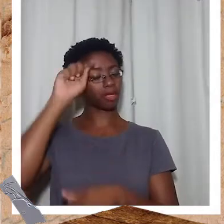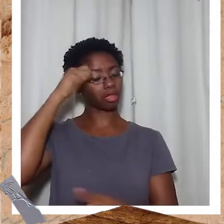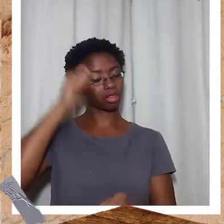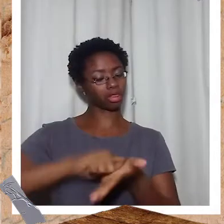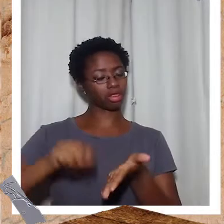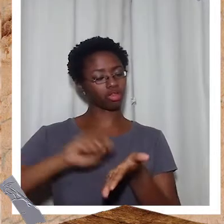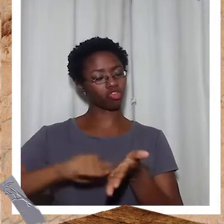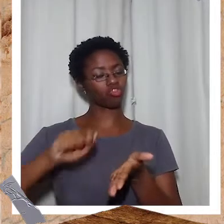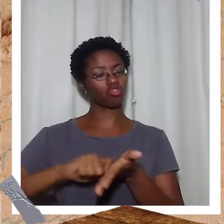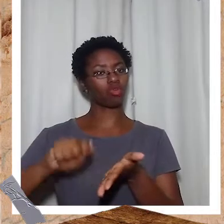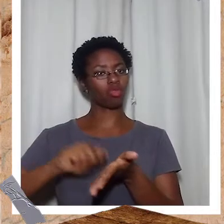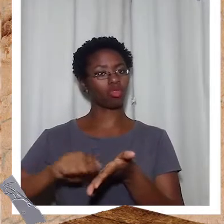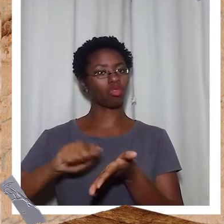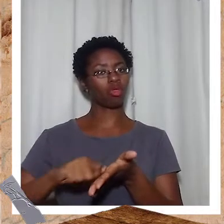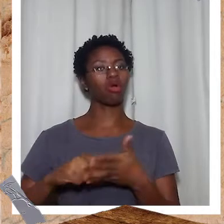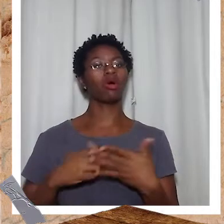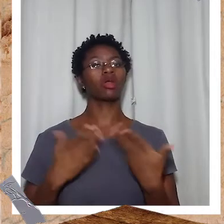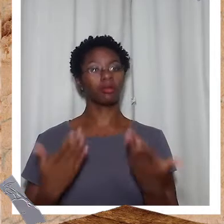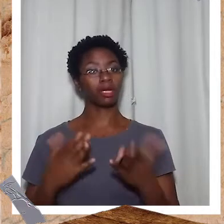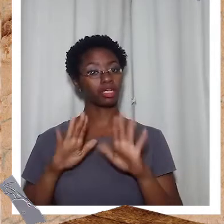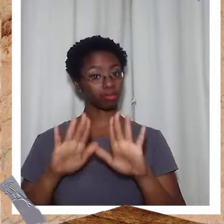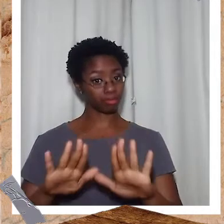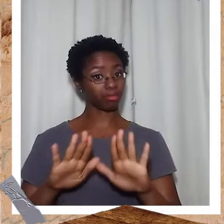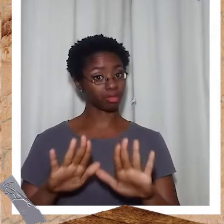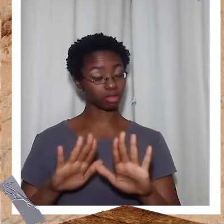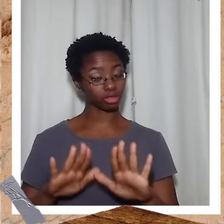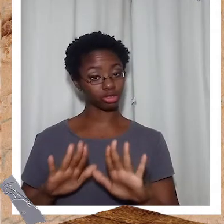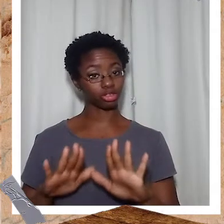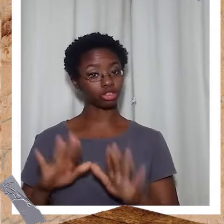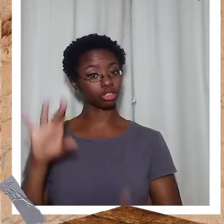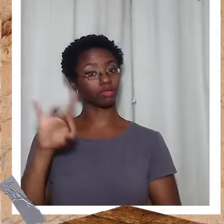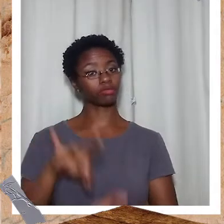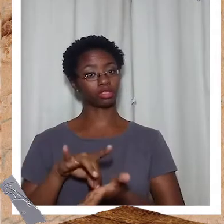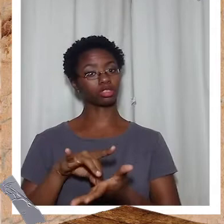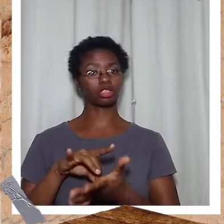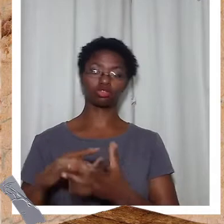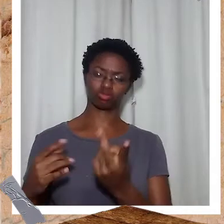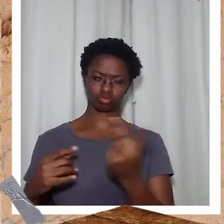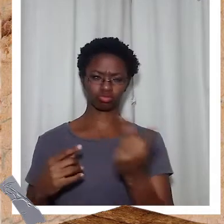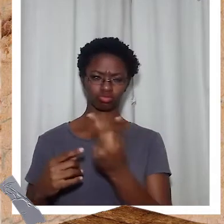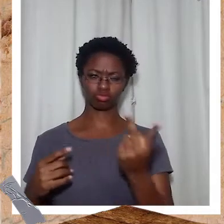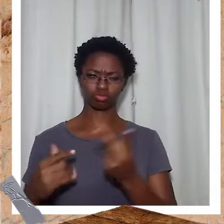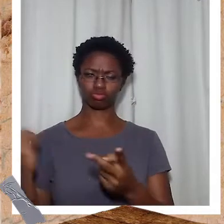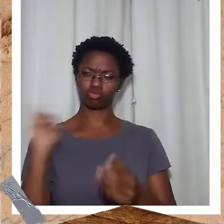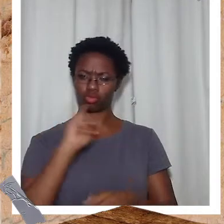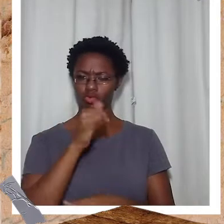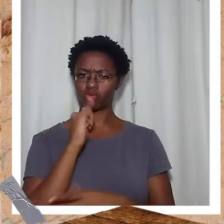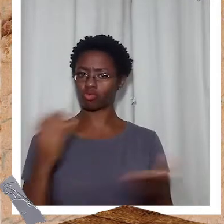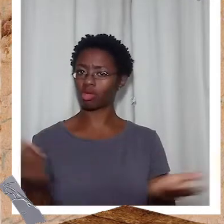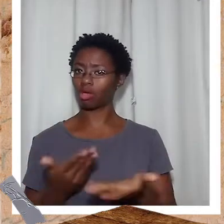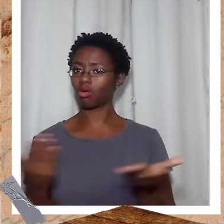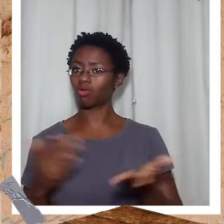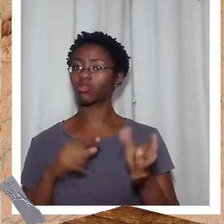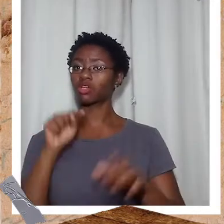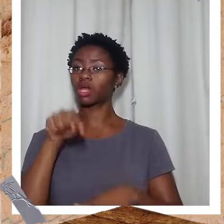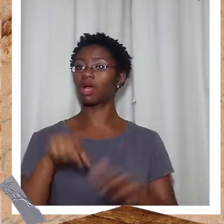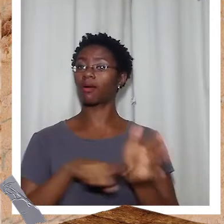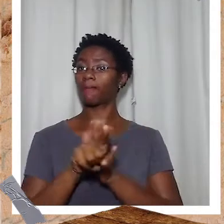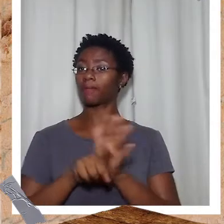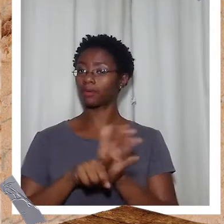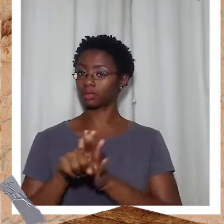negra, ela, na verdade, Raquel e Hélio vão contar para a gente sobre essa